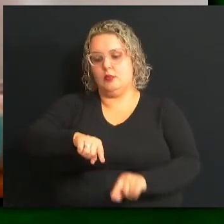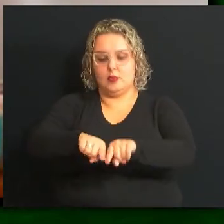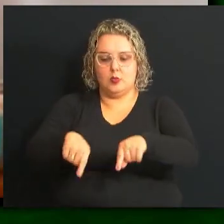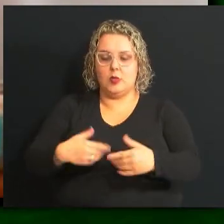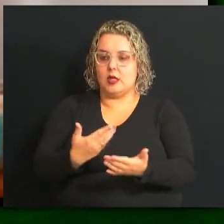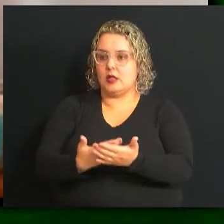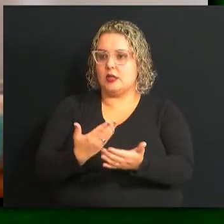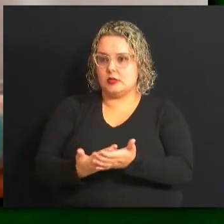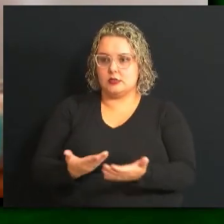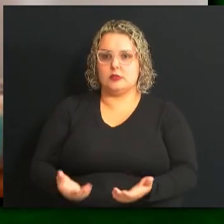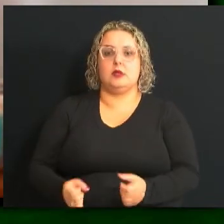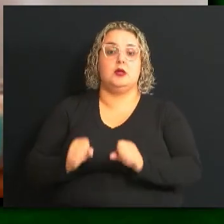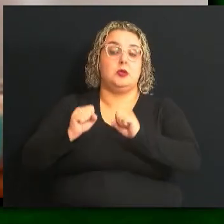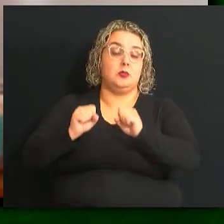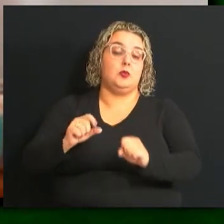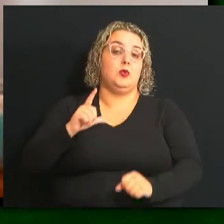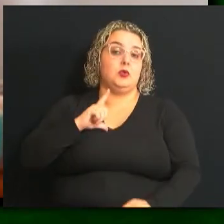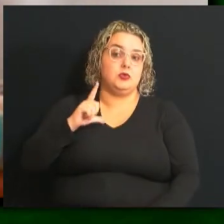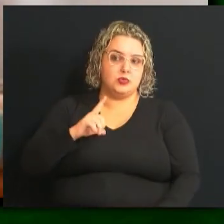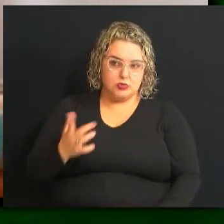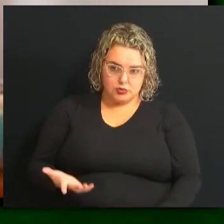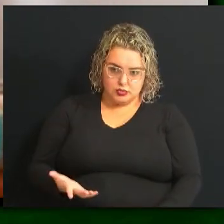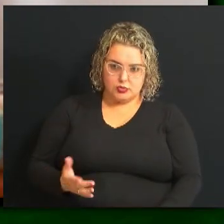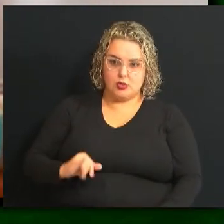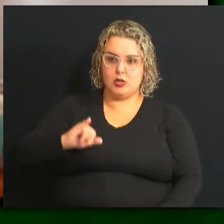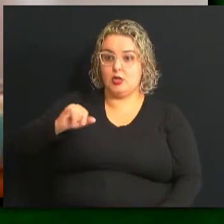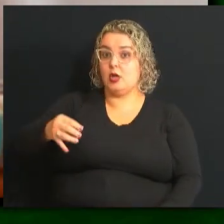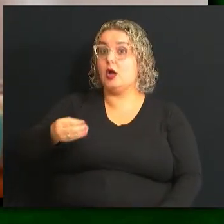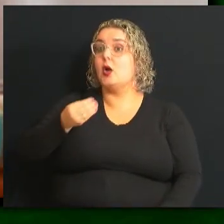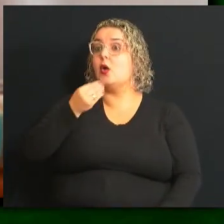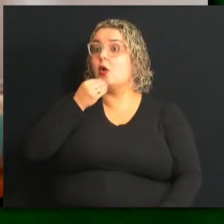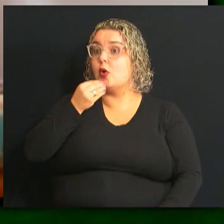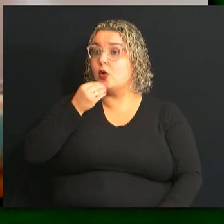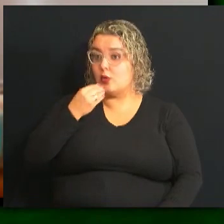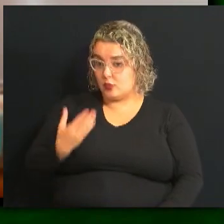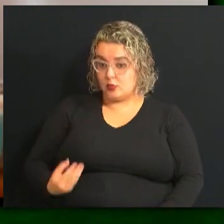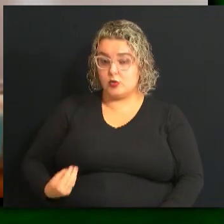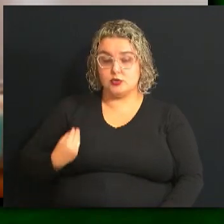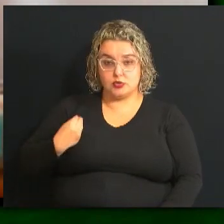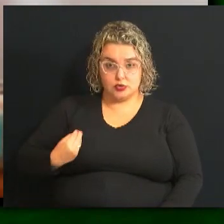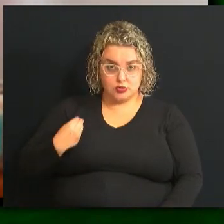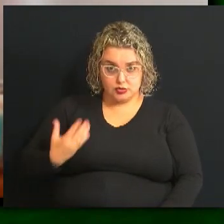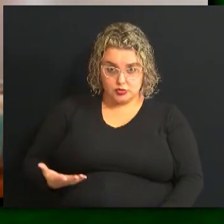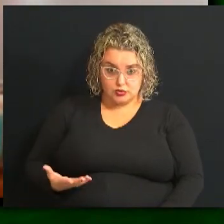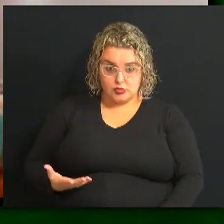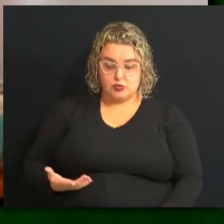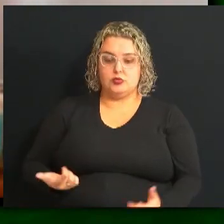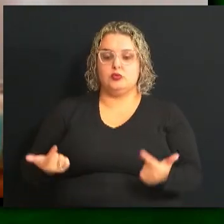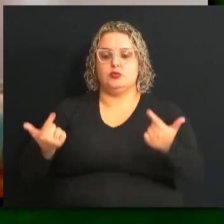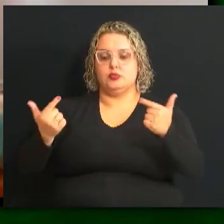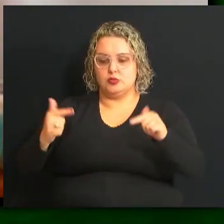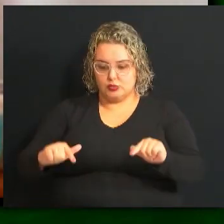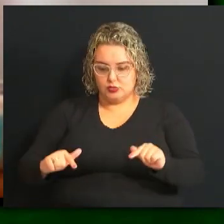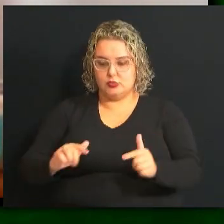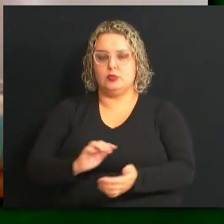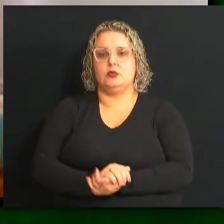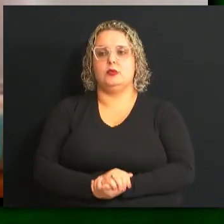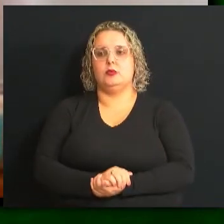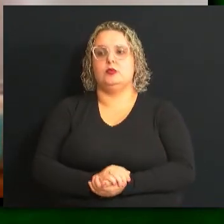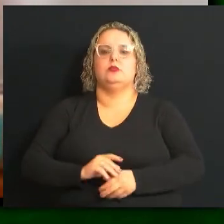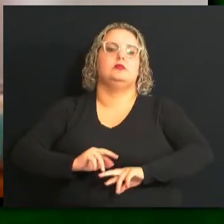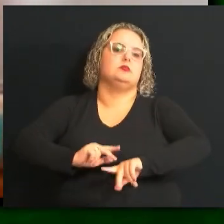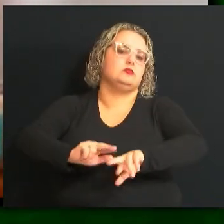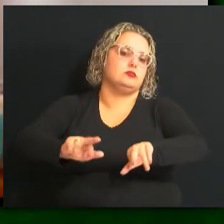que pôde ter a oportunidade de viver num ambiente diverso,